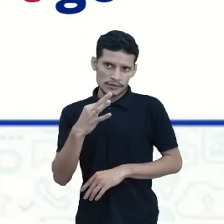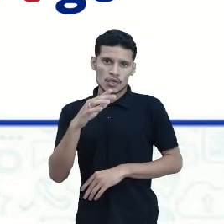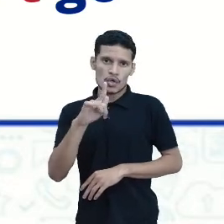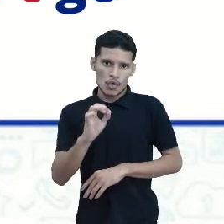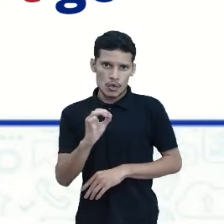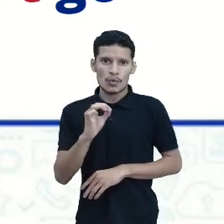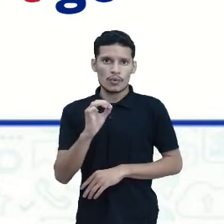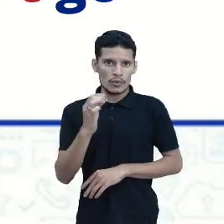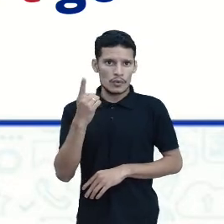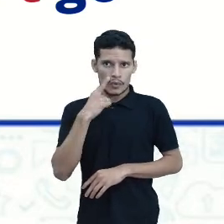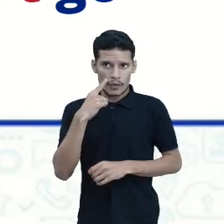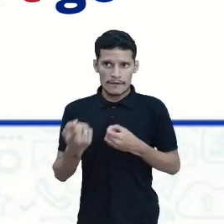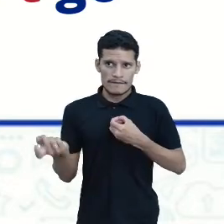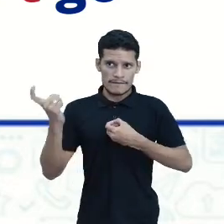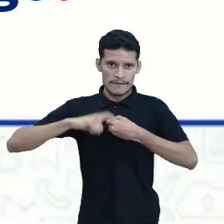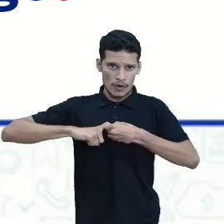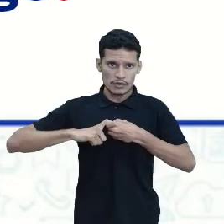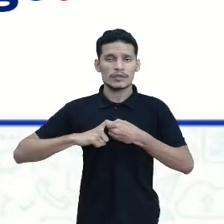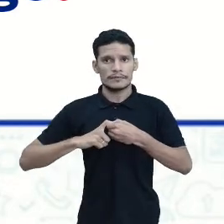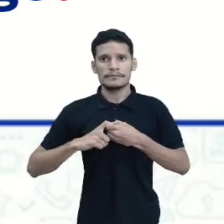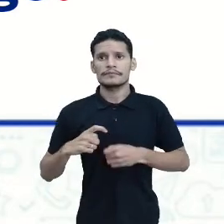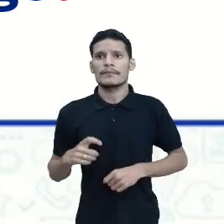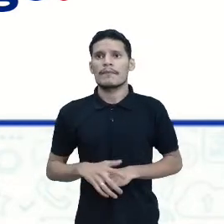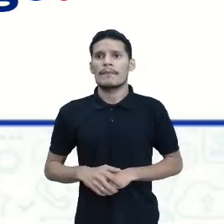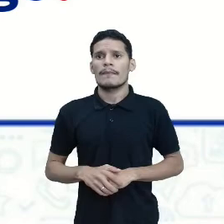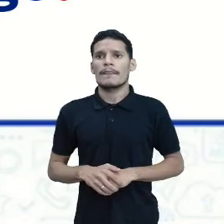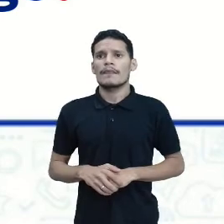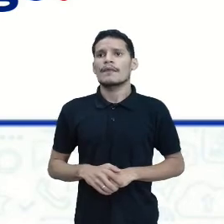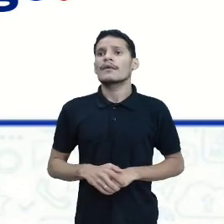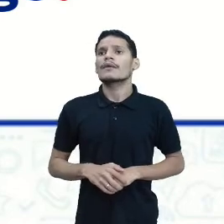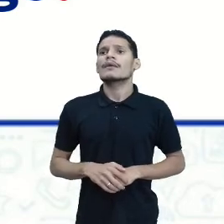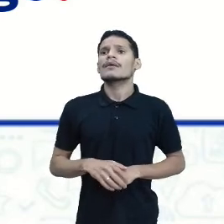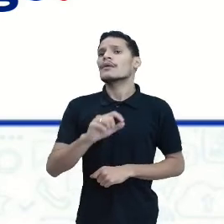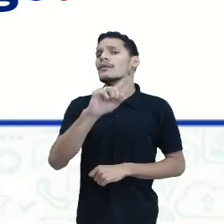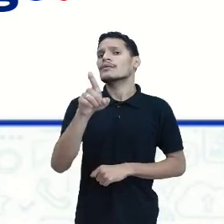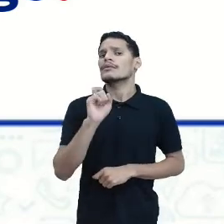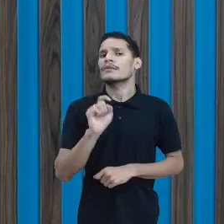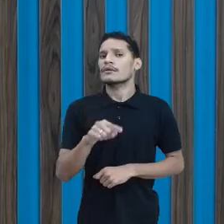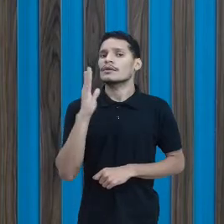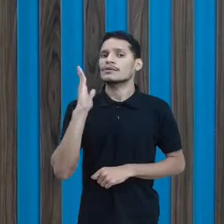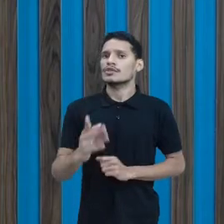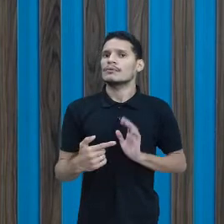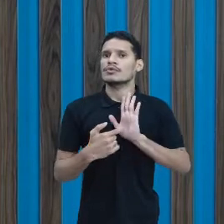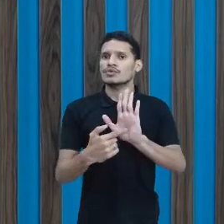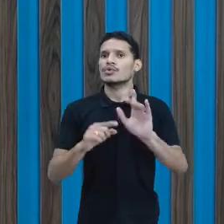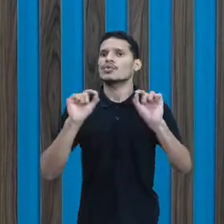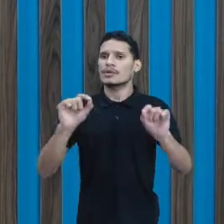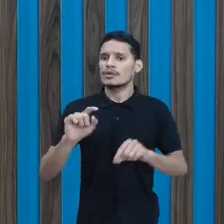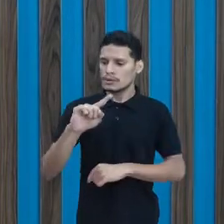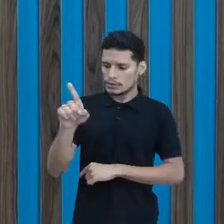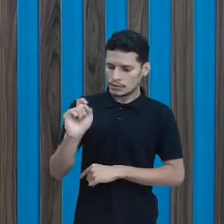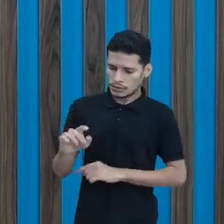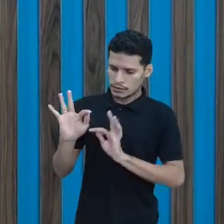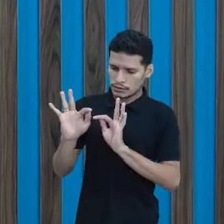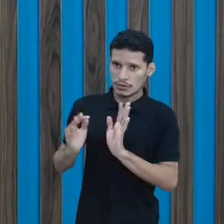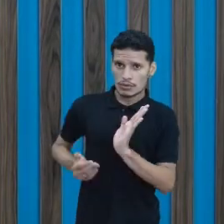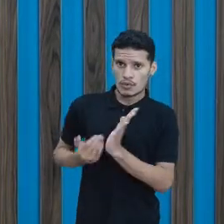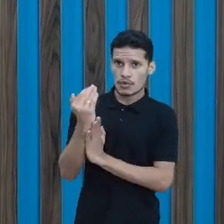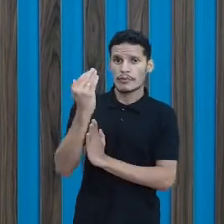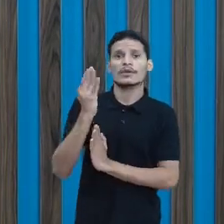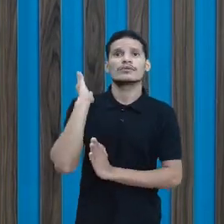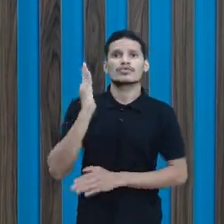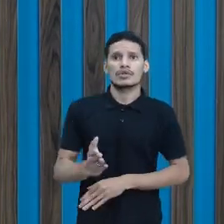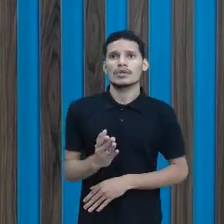para o don't, pessoal. You don't go, they don't go. Forma interrogativa colocou a interrogação no começo,